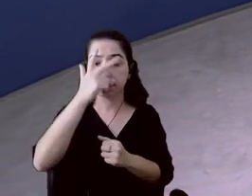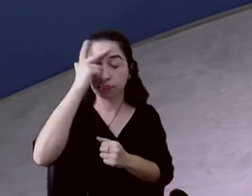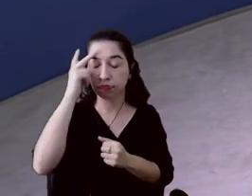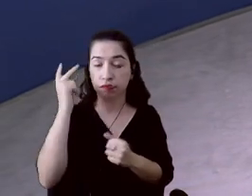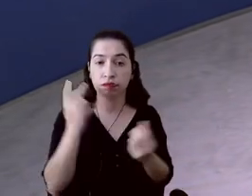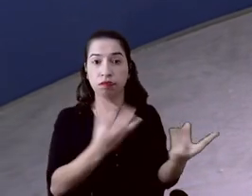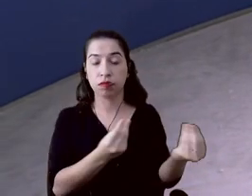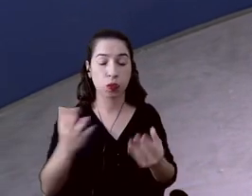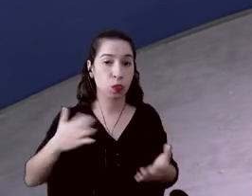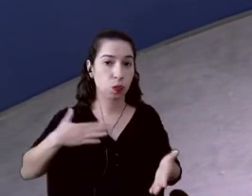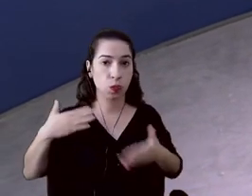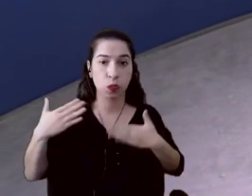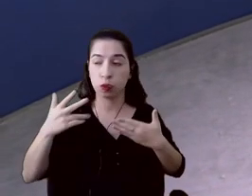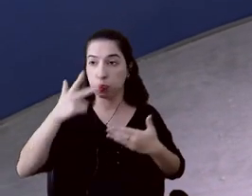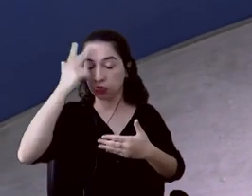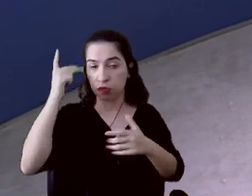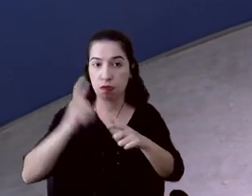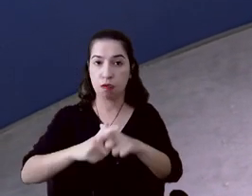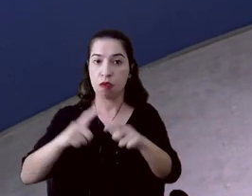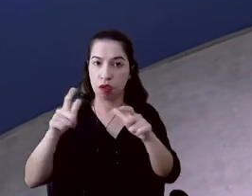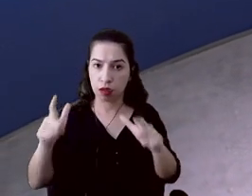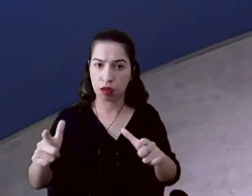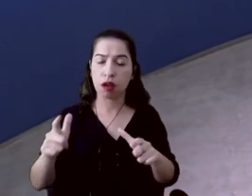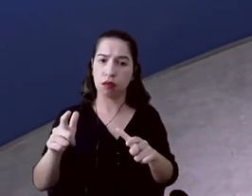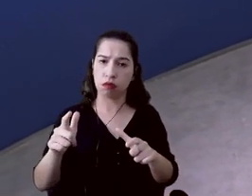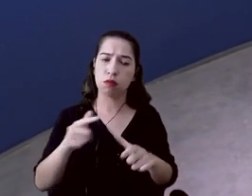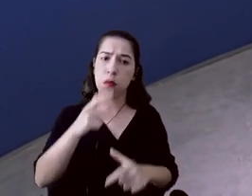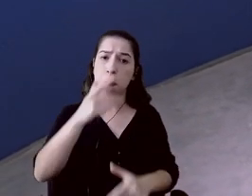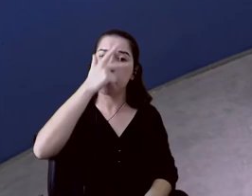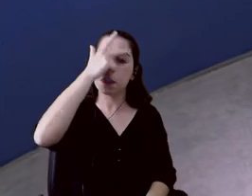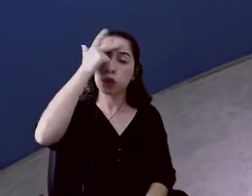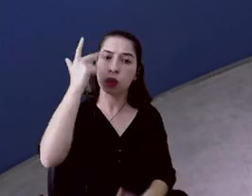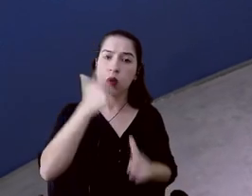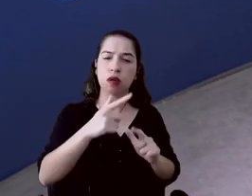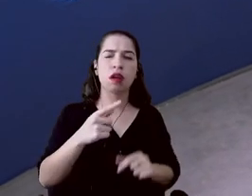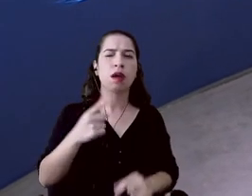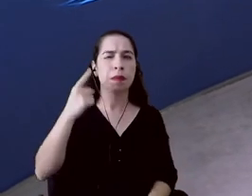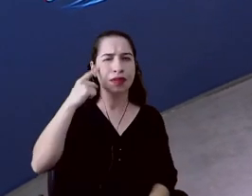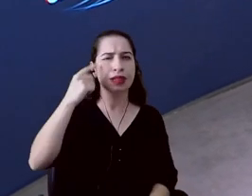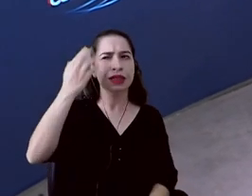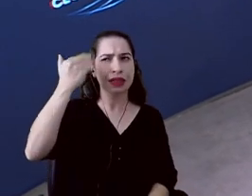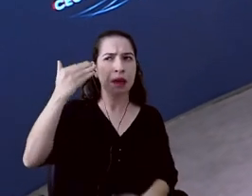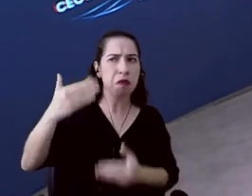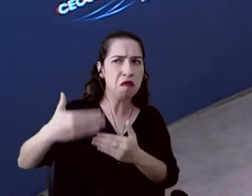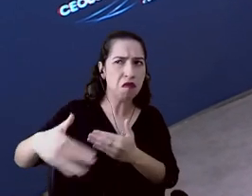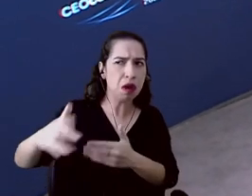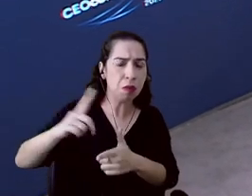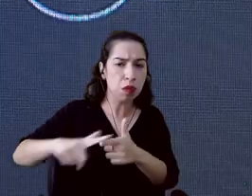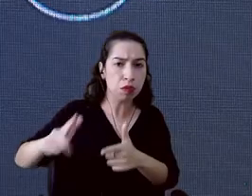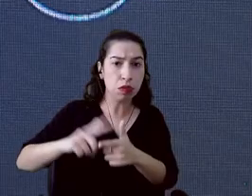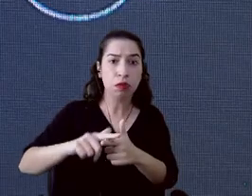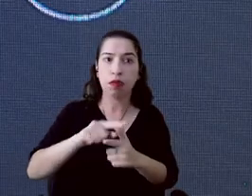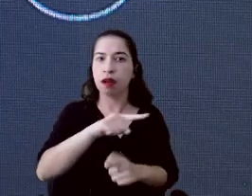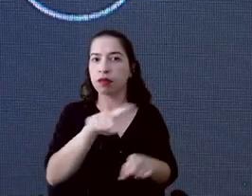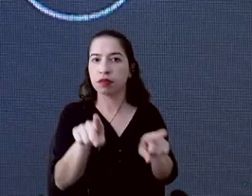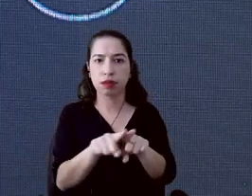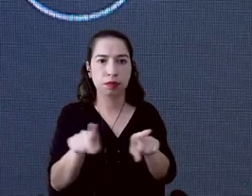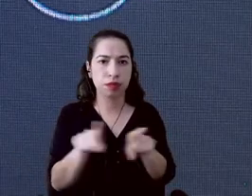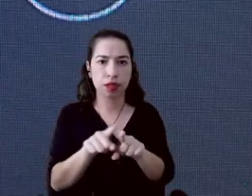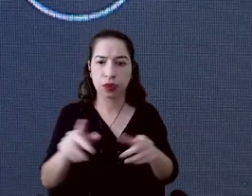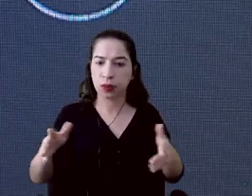né A maioria das pessoas pegou mesmo quem já tava prevendo o que aconteceu alguma coisa Pegou de surpresa com